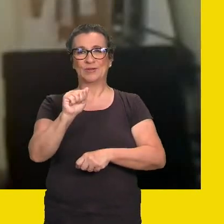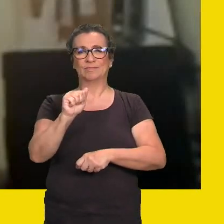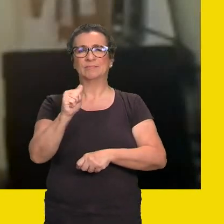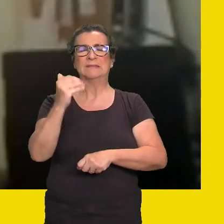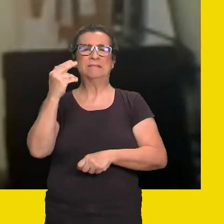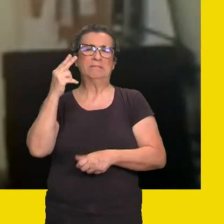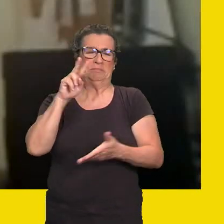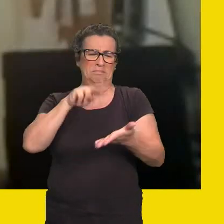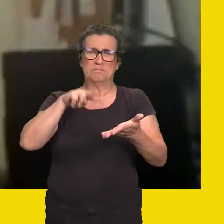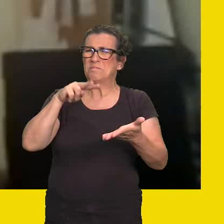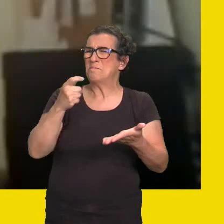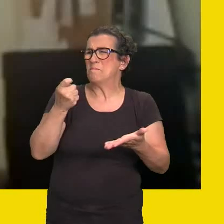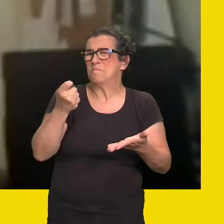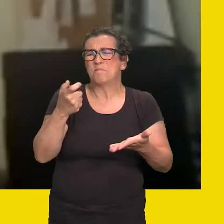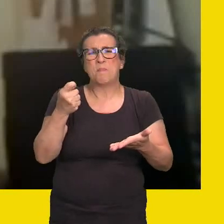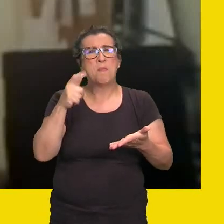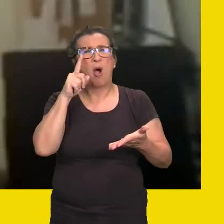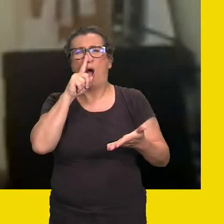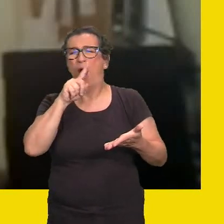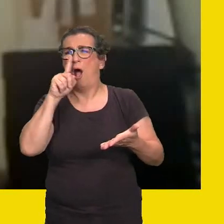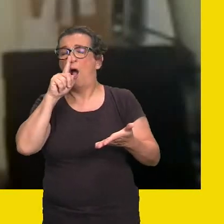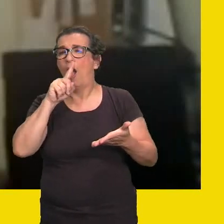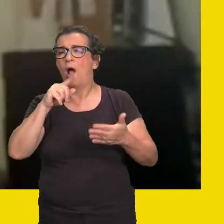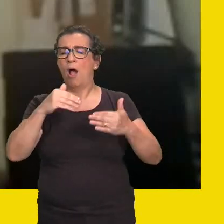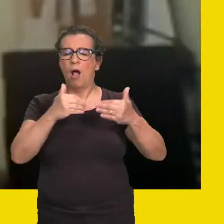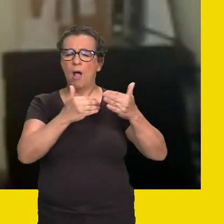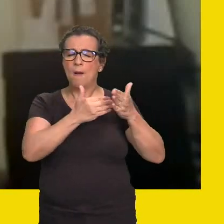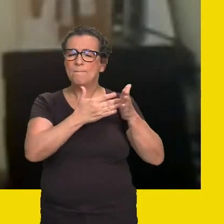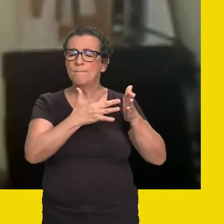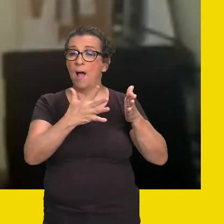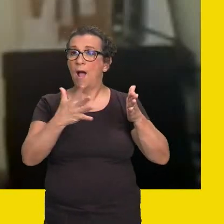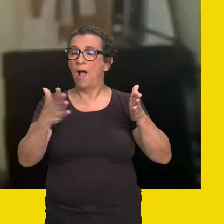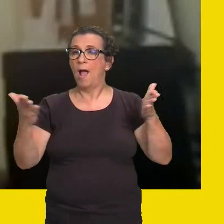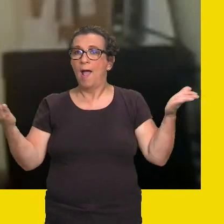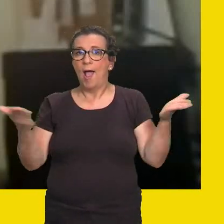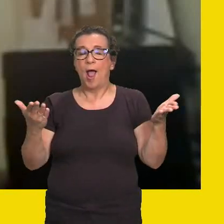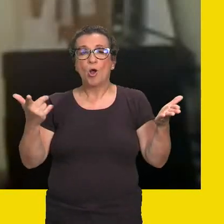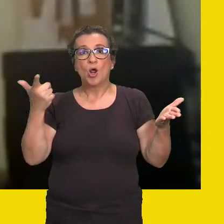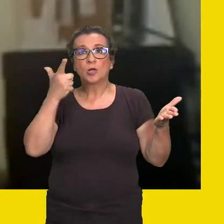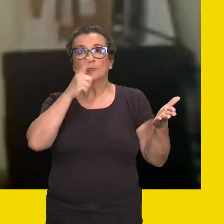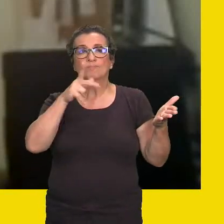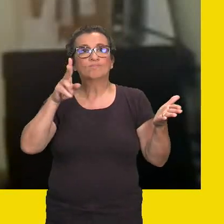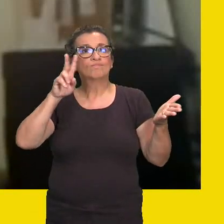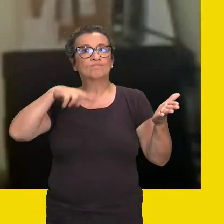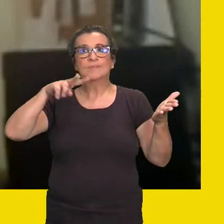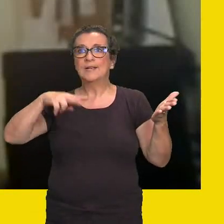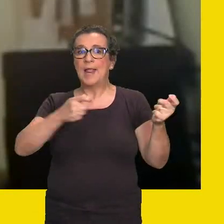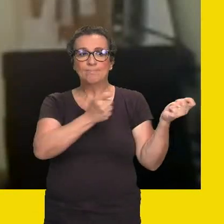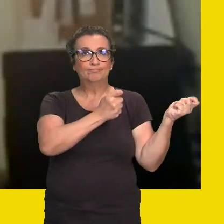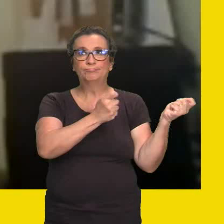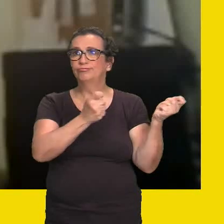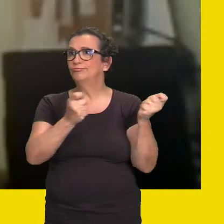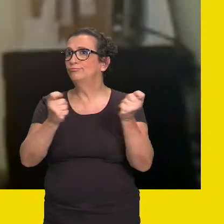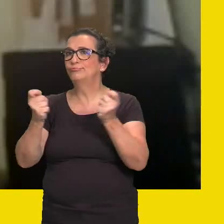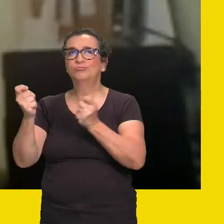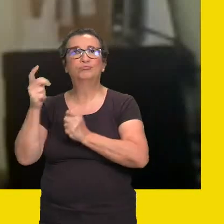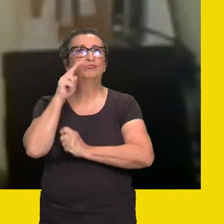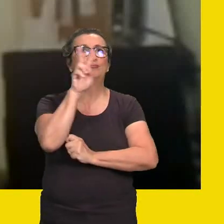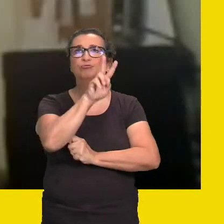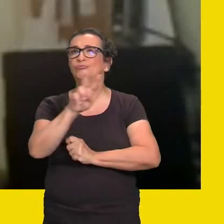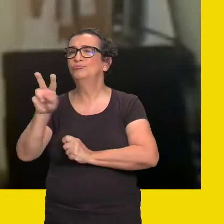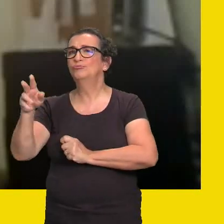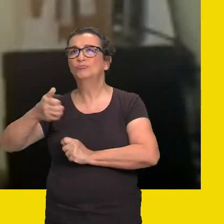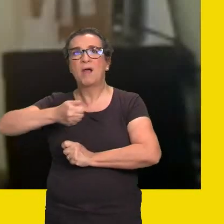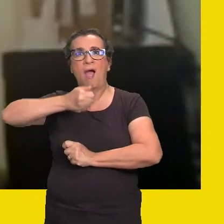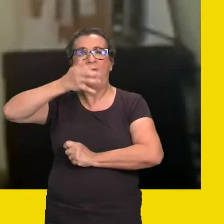ler poucas coisas. E com o passar do tempo, agora ele já consegue ler, vamos dizer assim, de carreirinha. Ele consegue ler